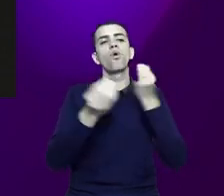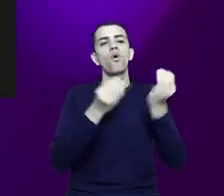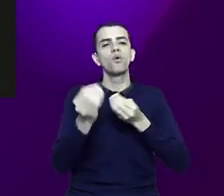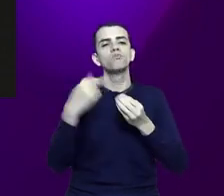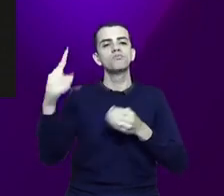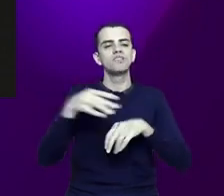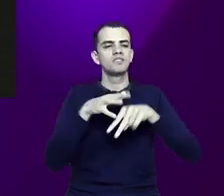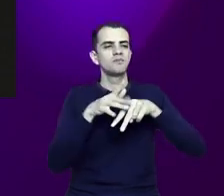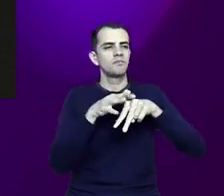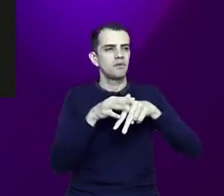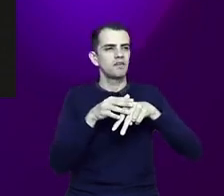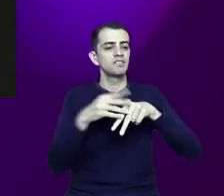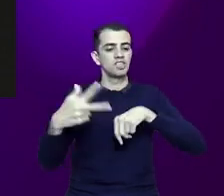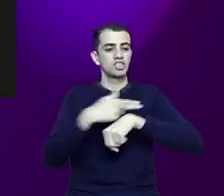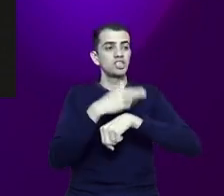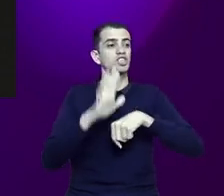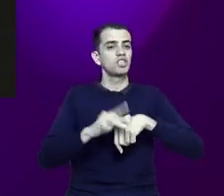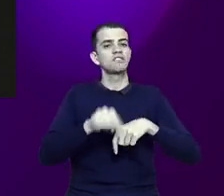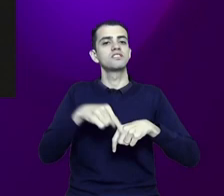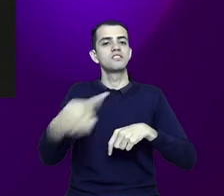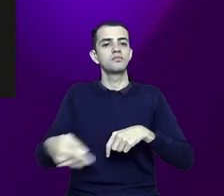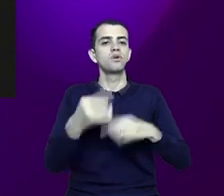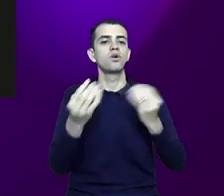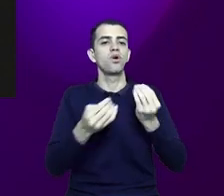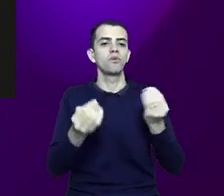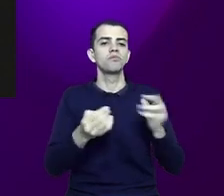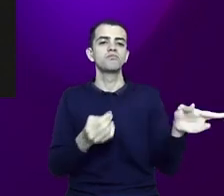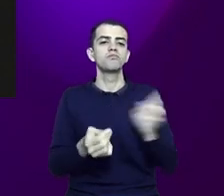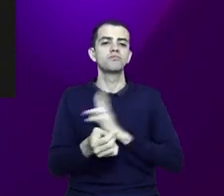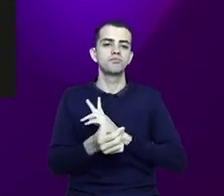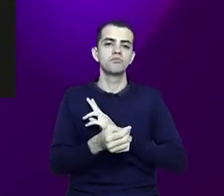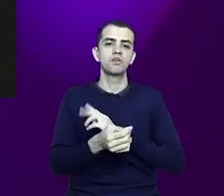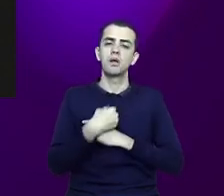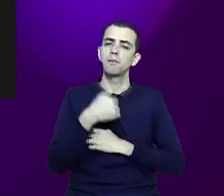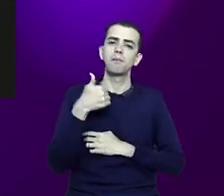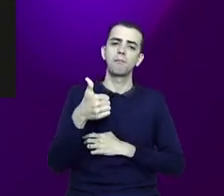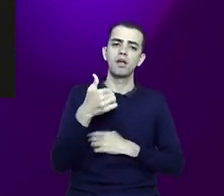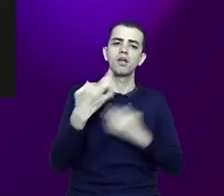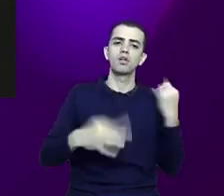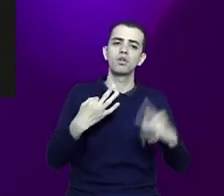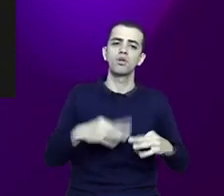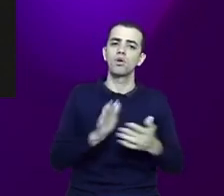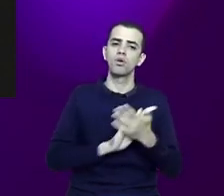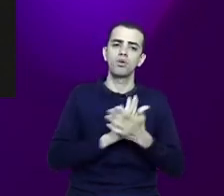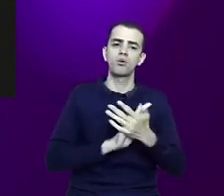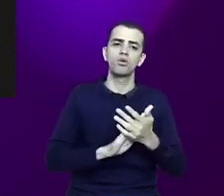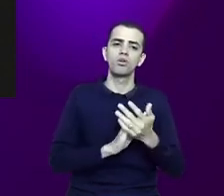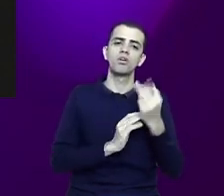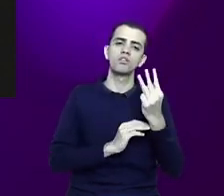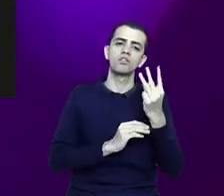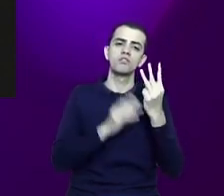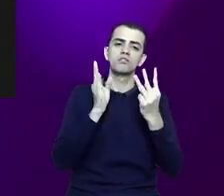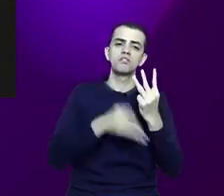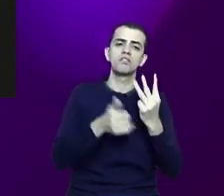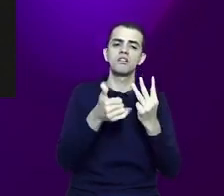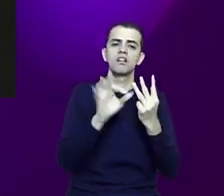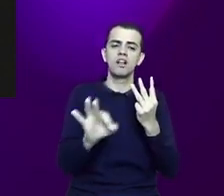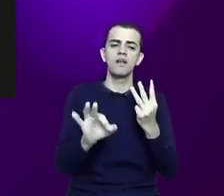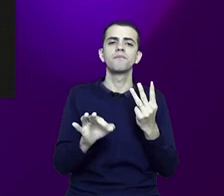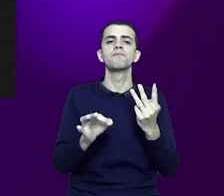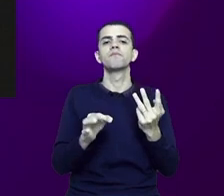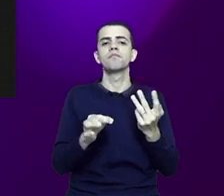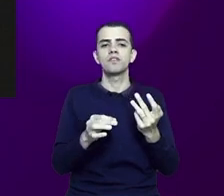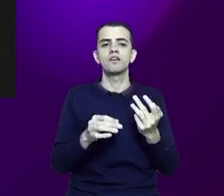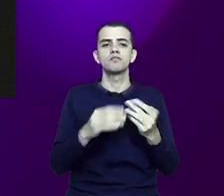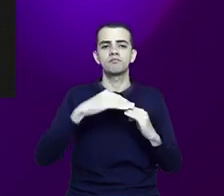estava depois da cirurgia de manguito rotador? A inteligência responde, estava sem dor, a dor era 3,10, a rotação externa era